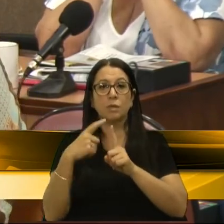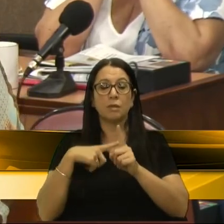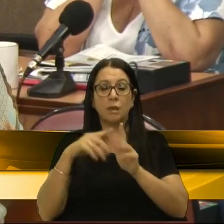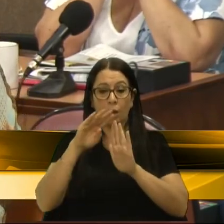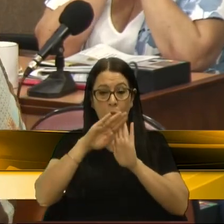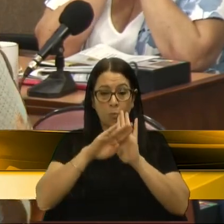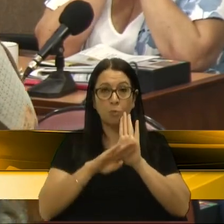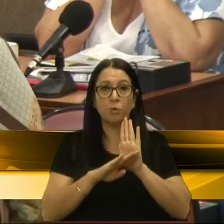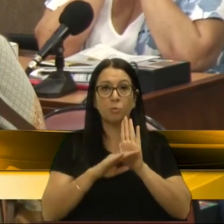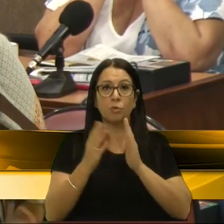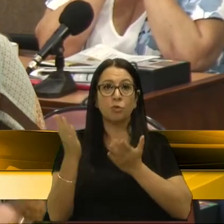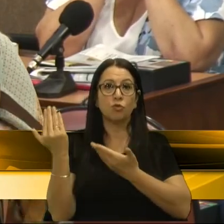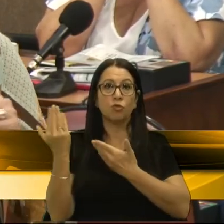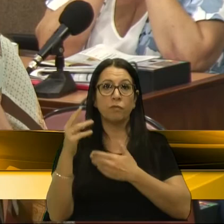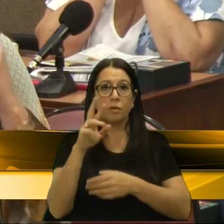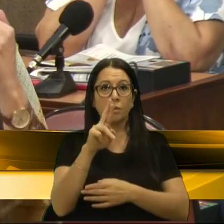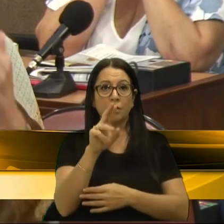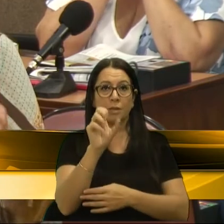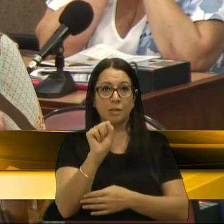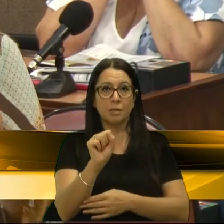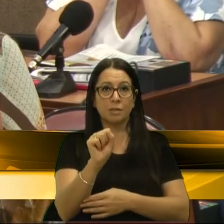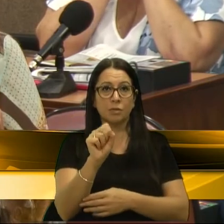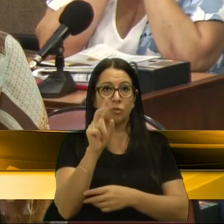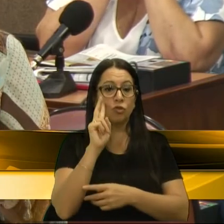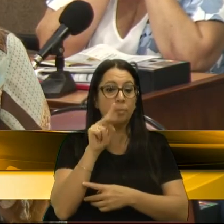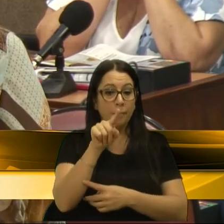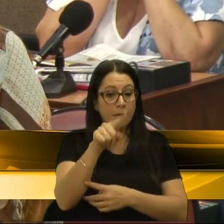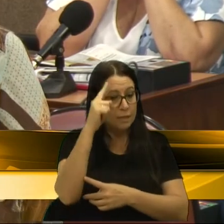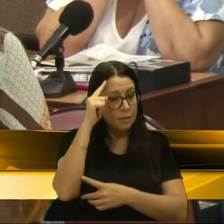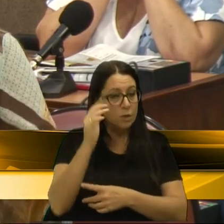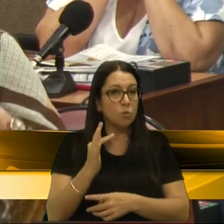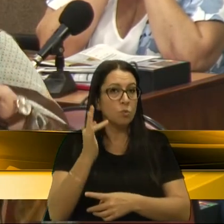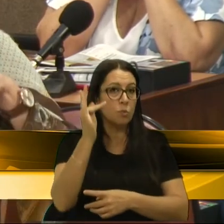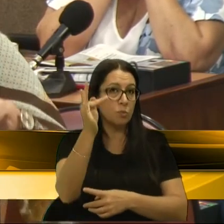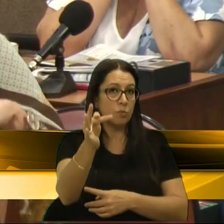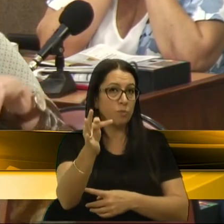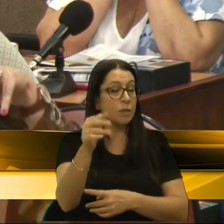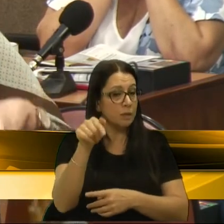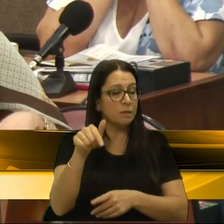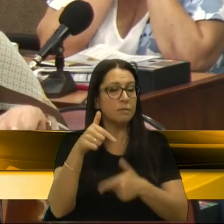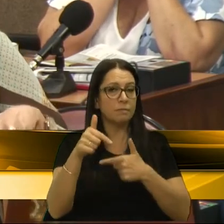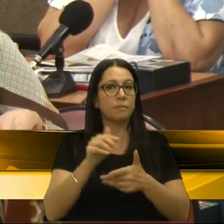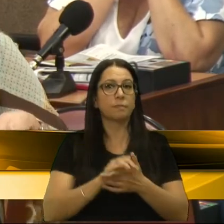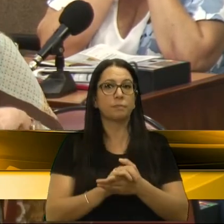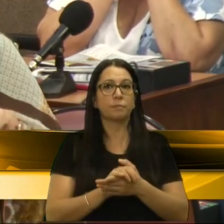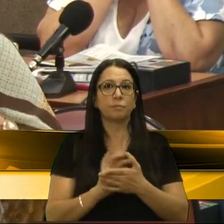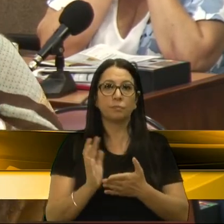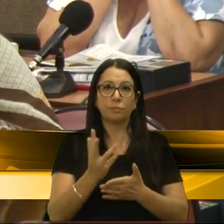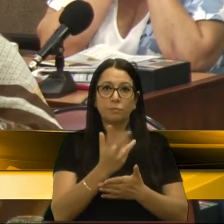programa Jovem RS de Olho para o Futuro. Esse trabalho